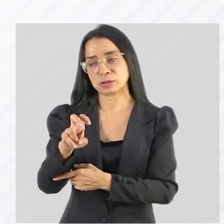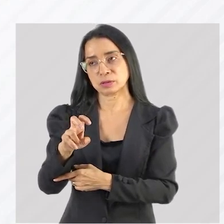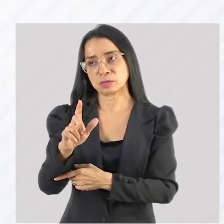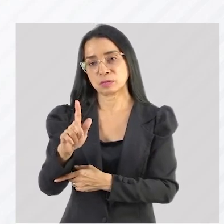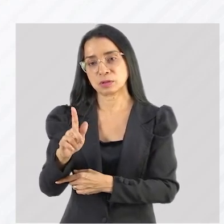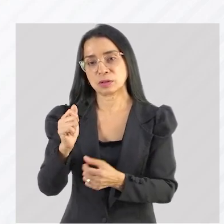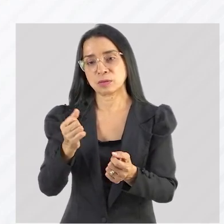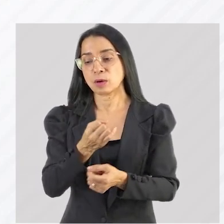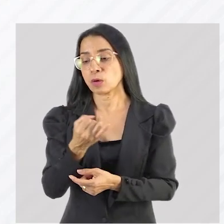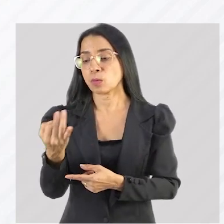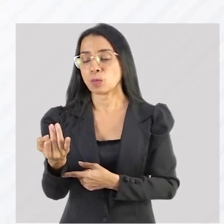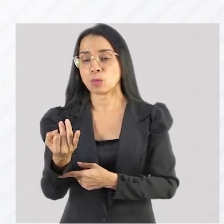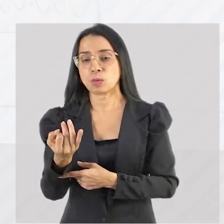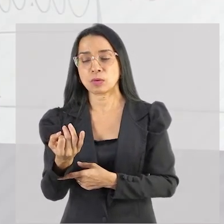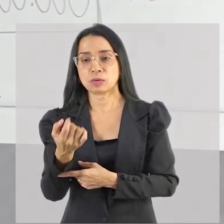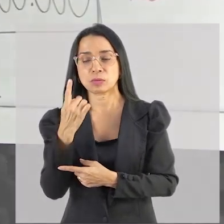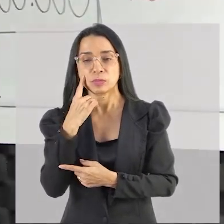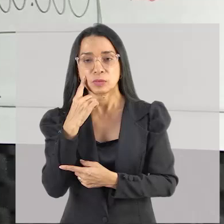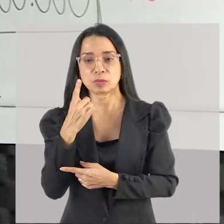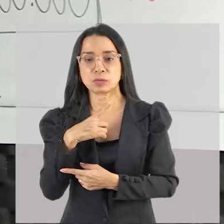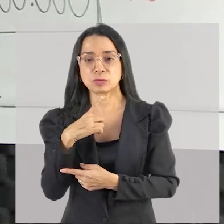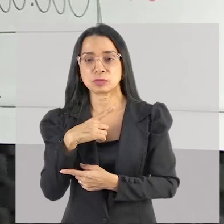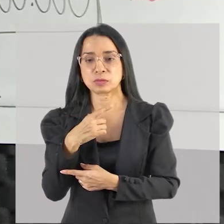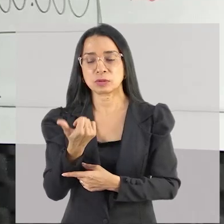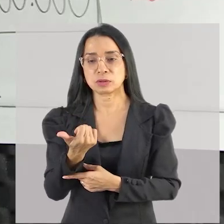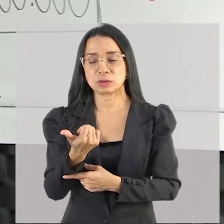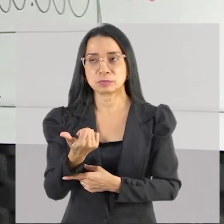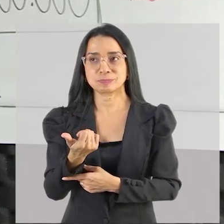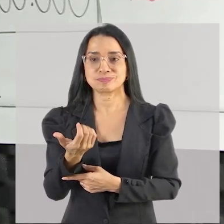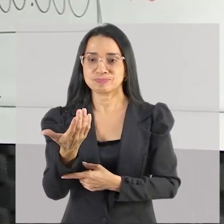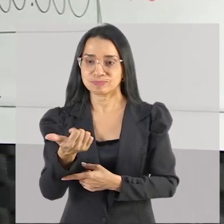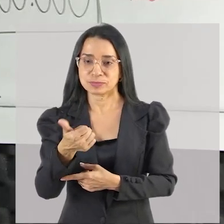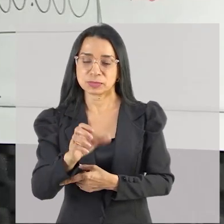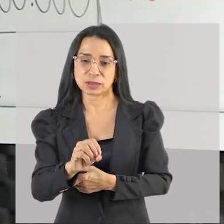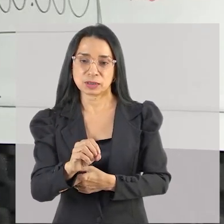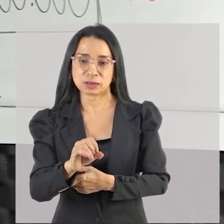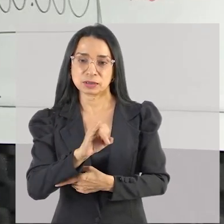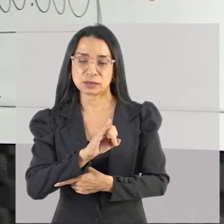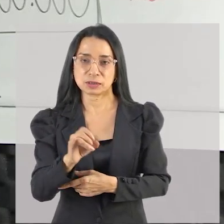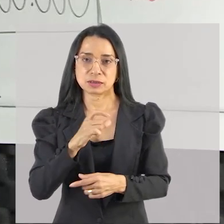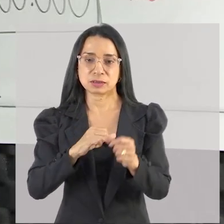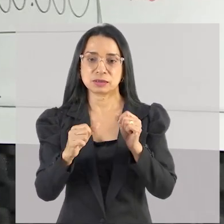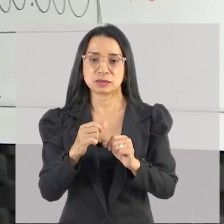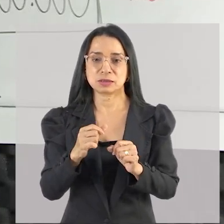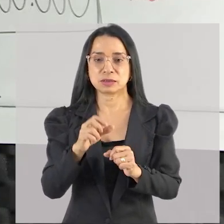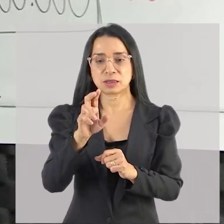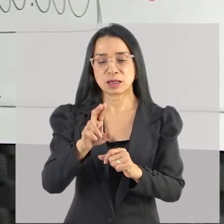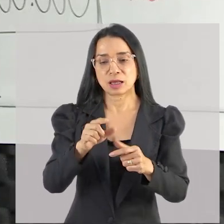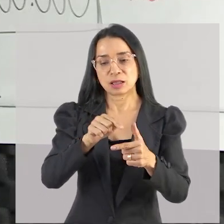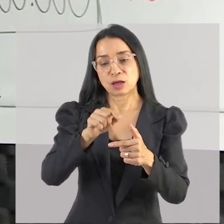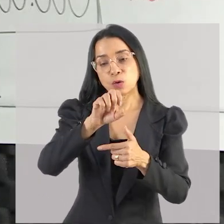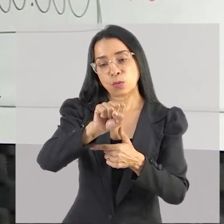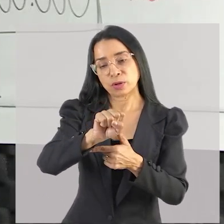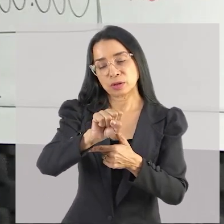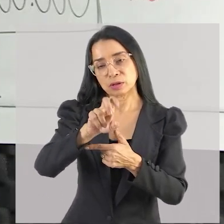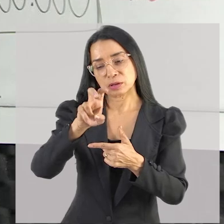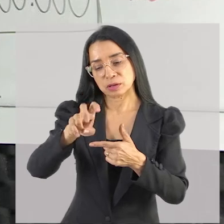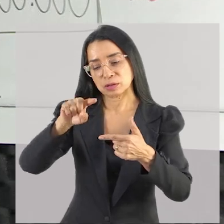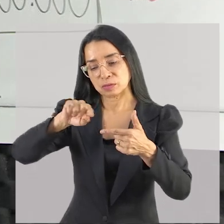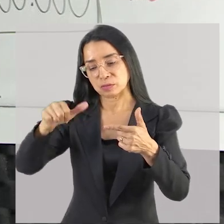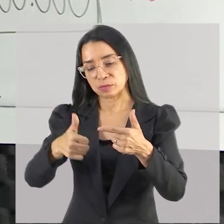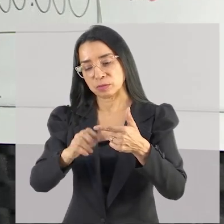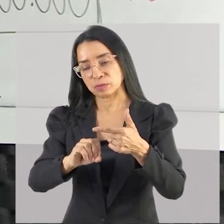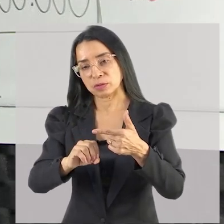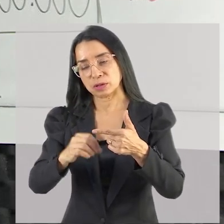lá? 10. Então, se você pegar 85 e dividir por 10, você sabe quanto é que vai pesar cada biscoito,